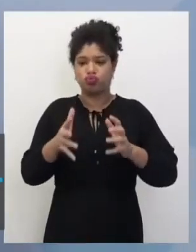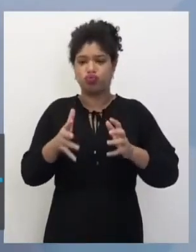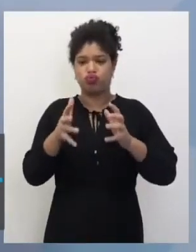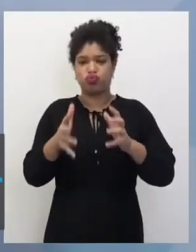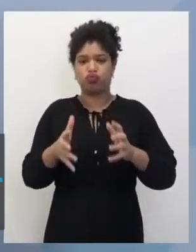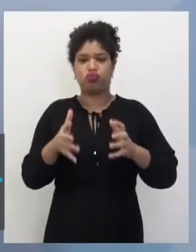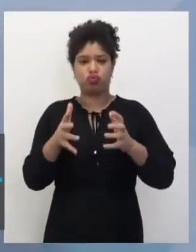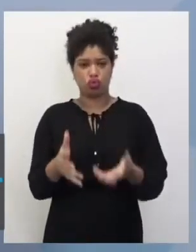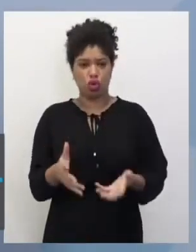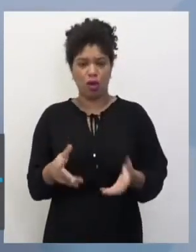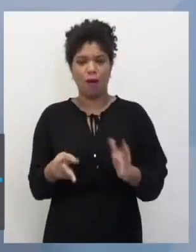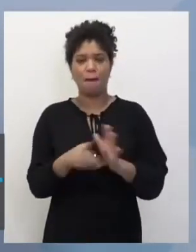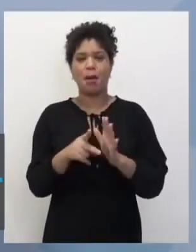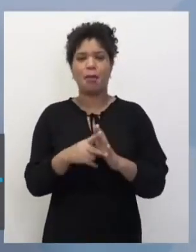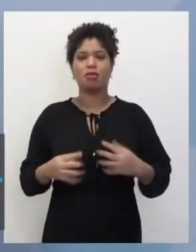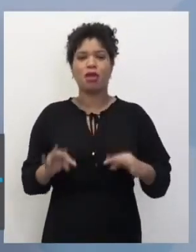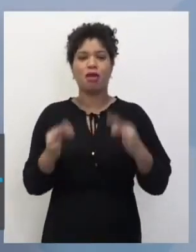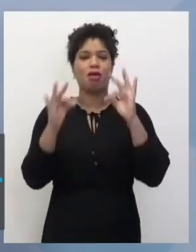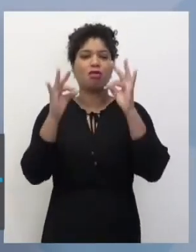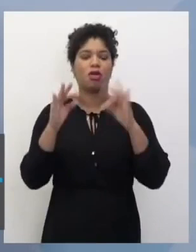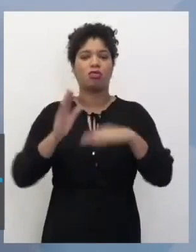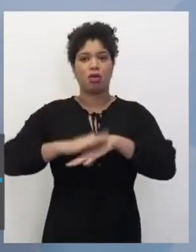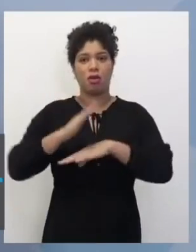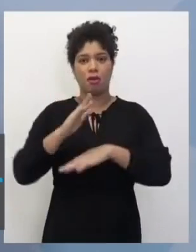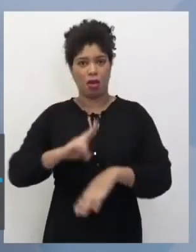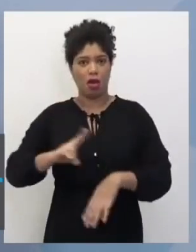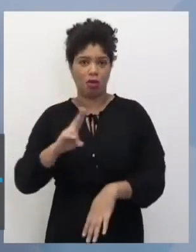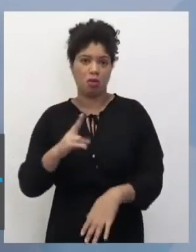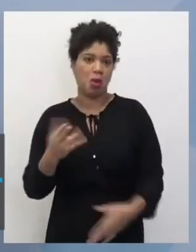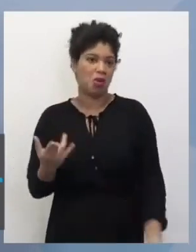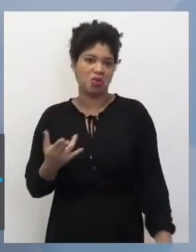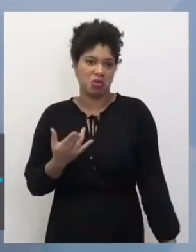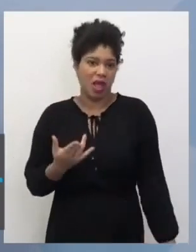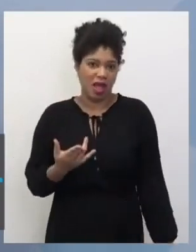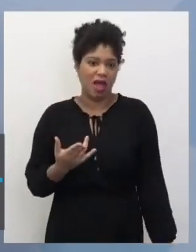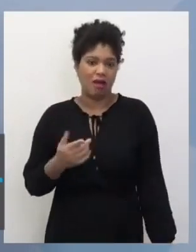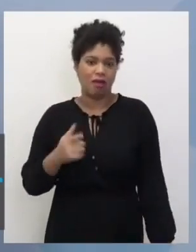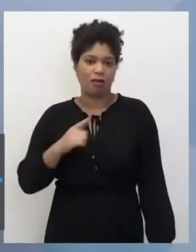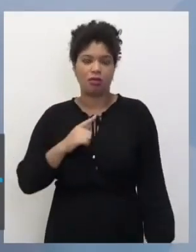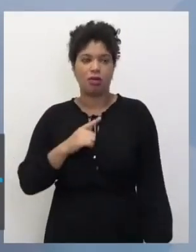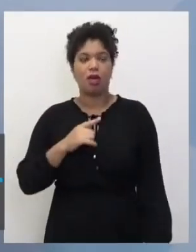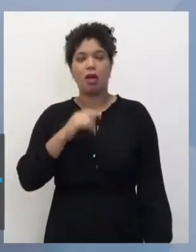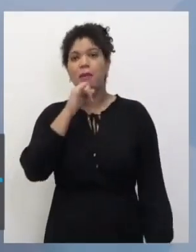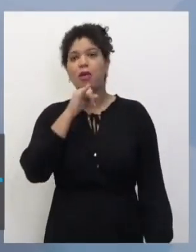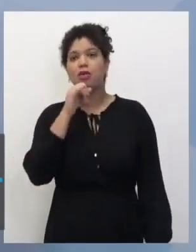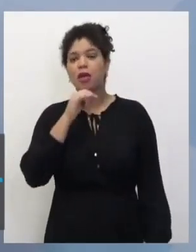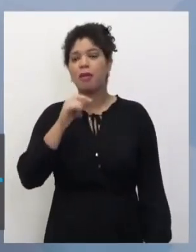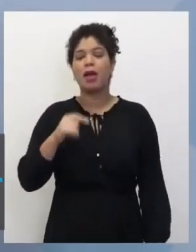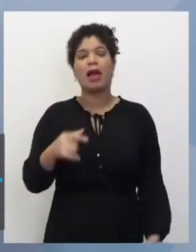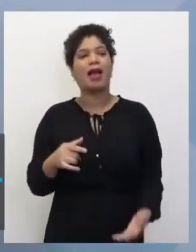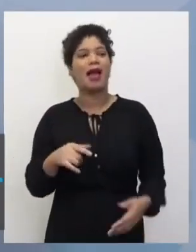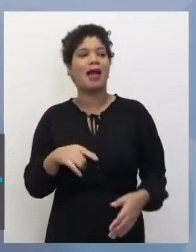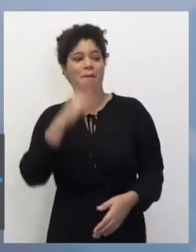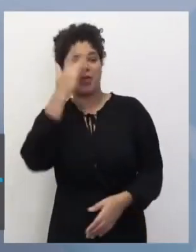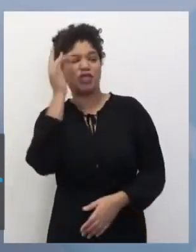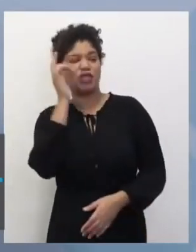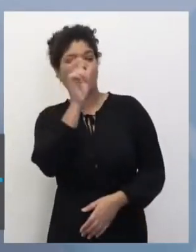com mais tecnologia, vamos colocar assim. Ao invés de eu simplesmente trabalhar com seres humanos, eu utilizo